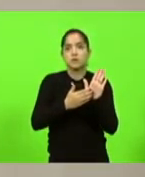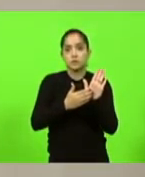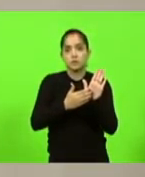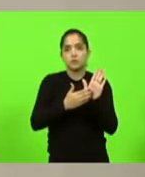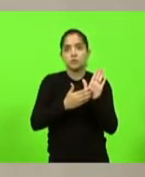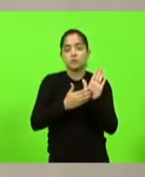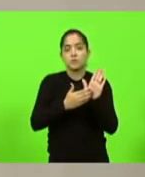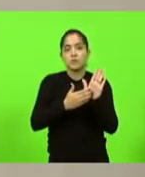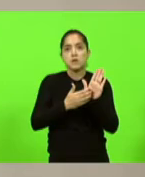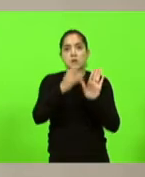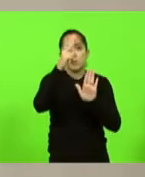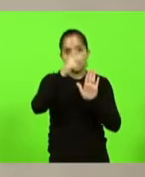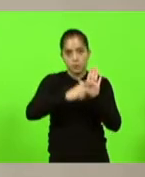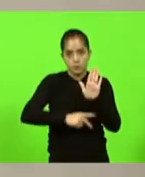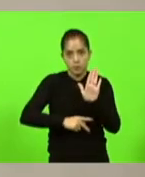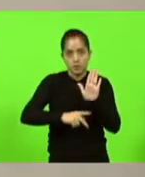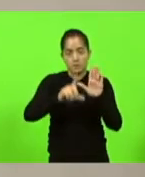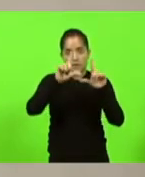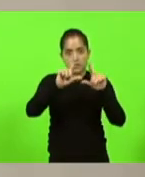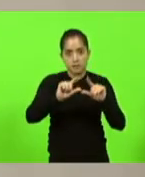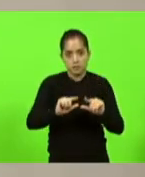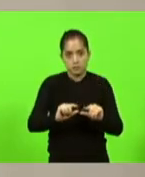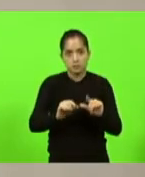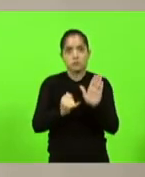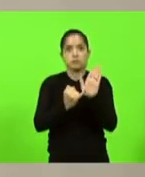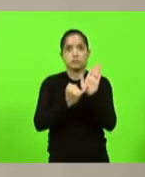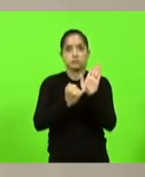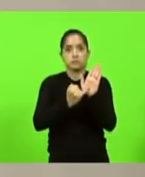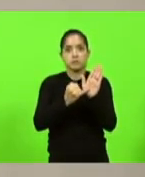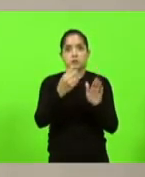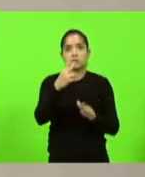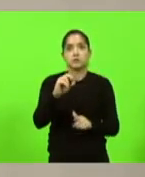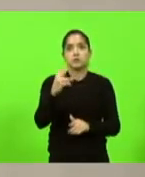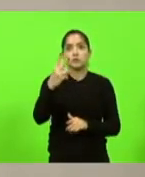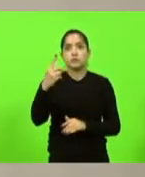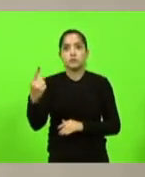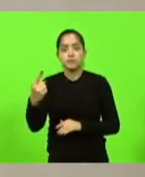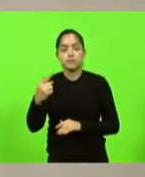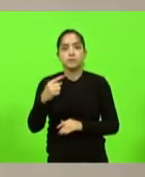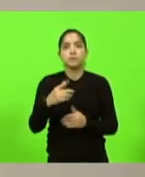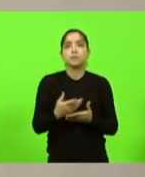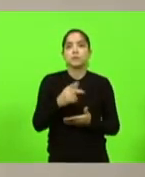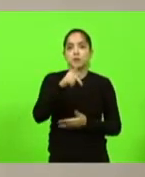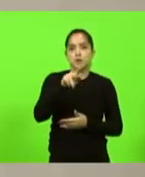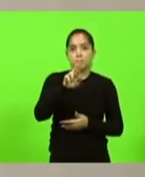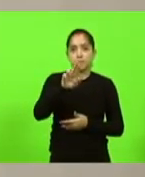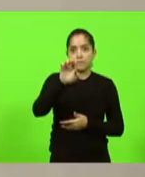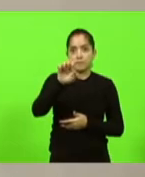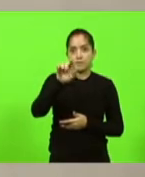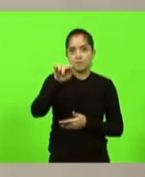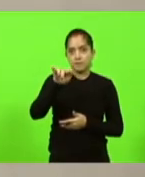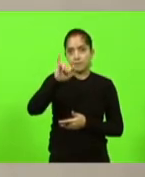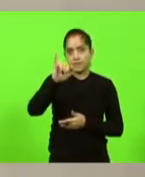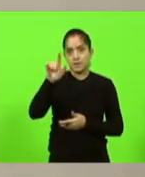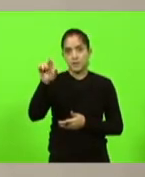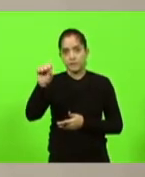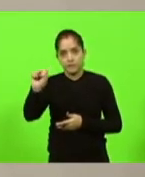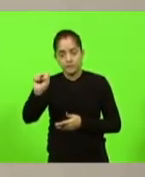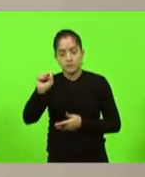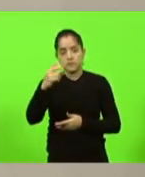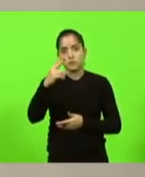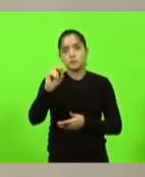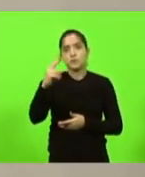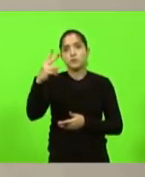o Programa Catarinense de Redução Fiscal de 2021, Prefis 2021, e estabelece outras